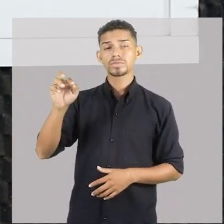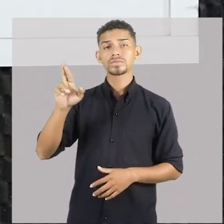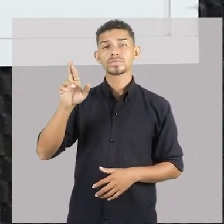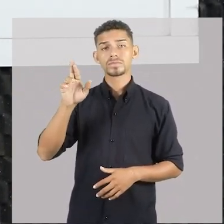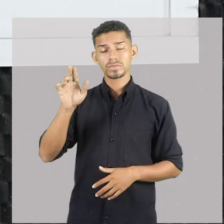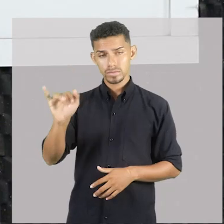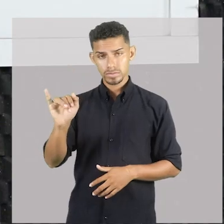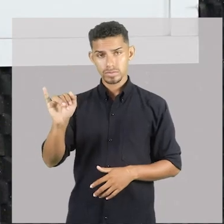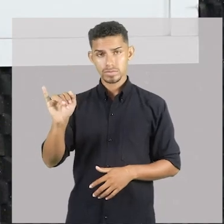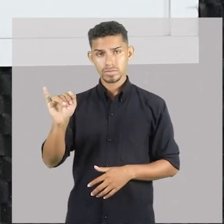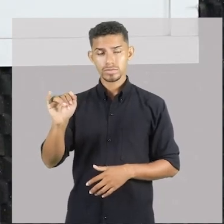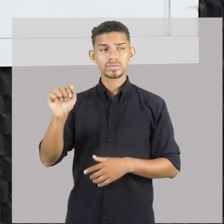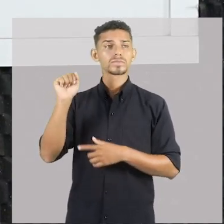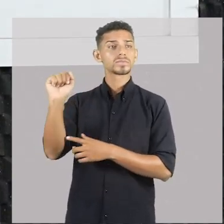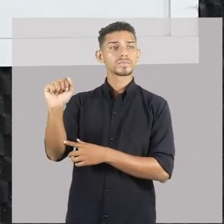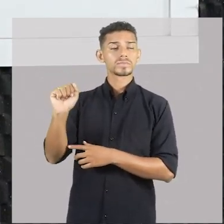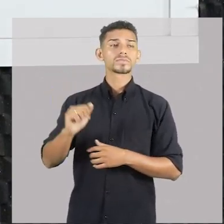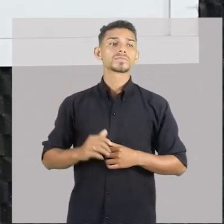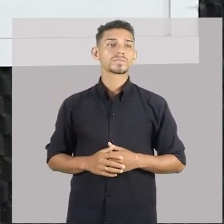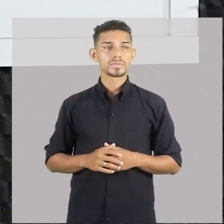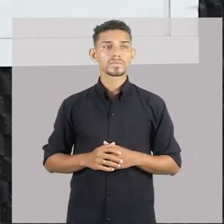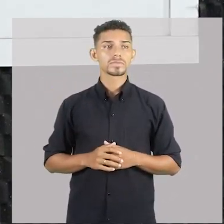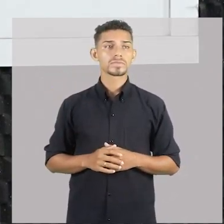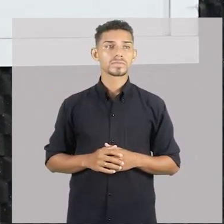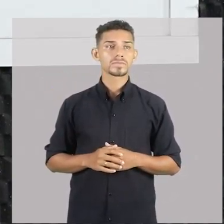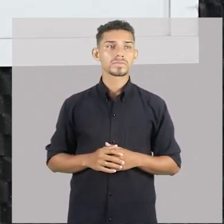é ampere, tá?